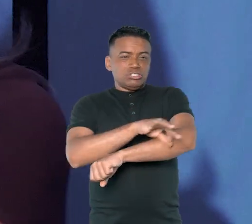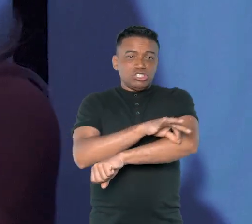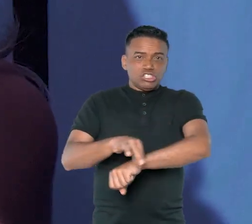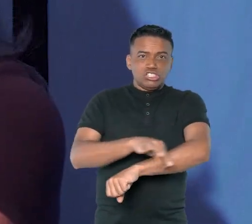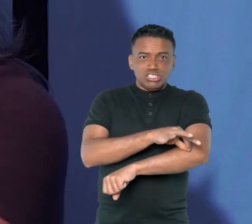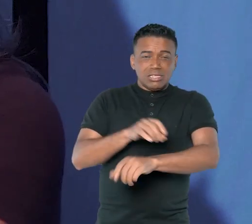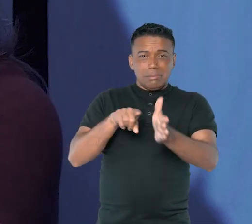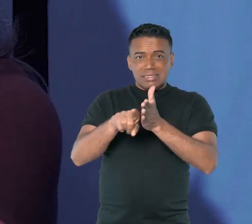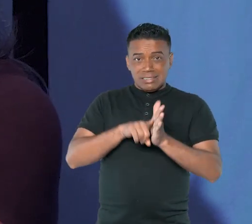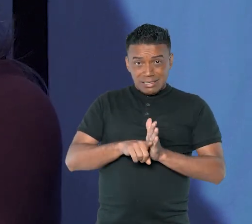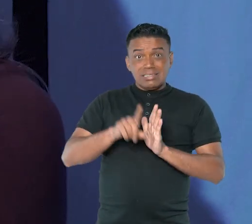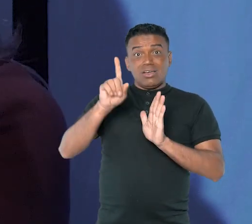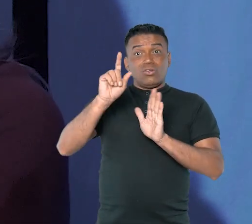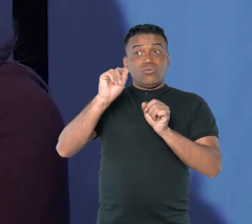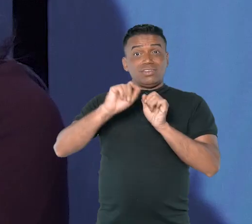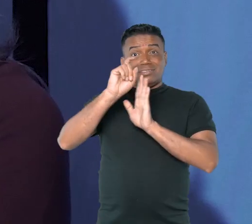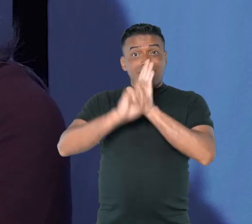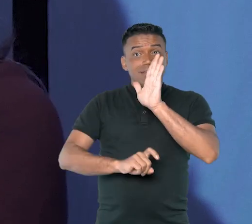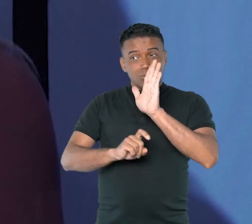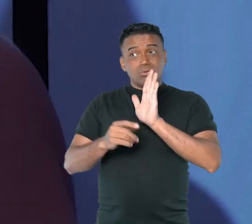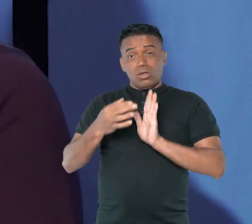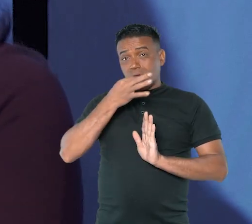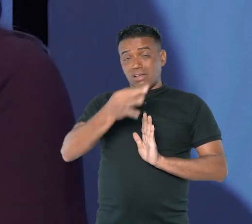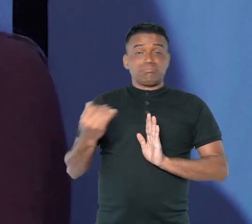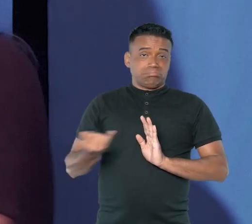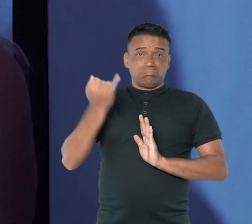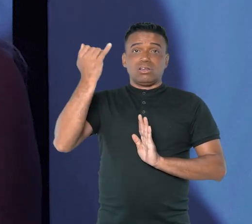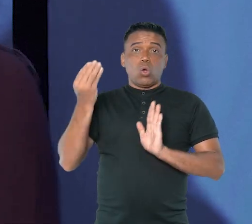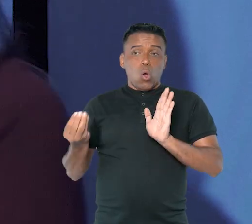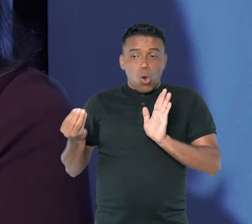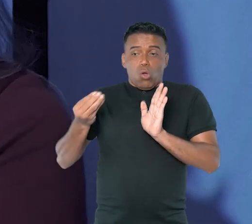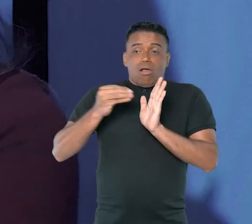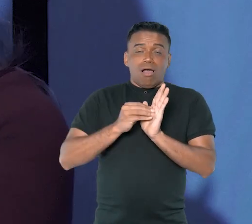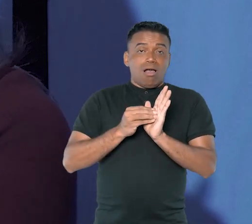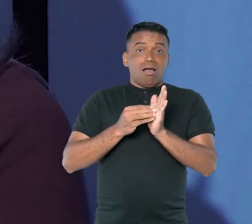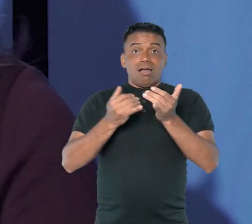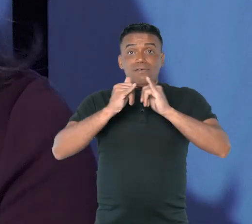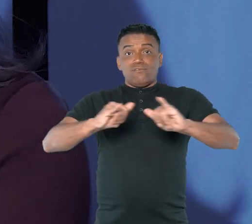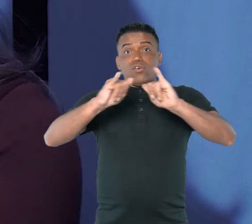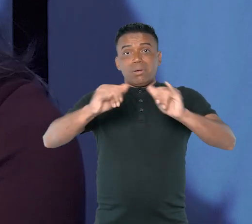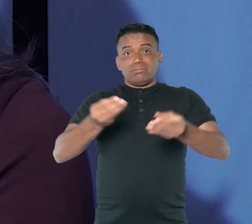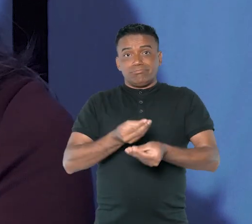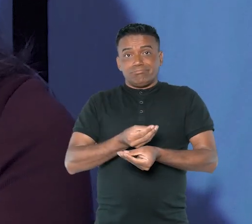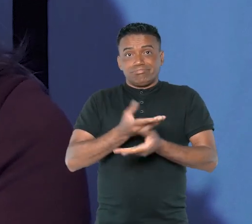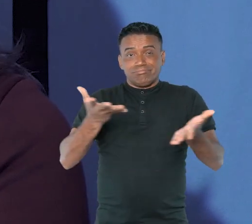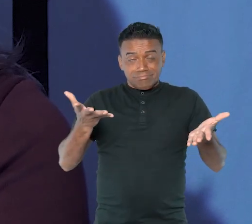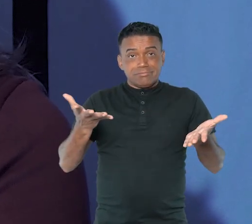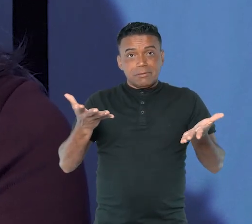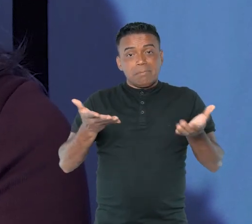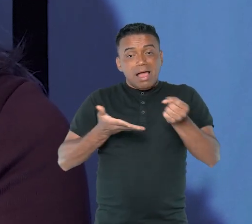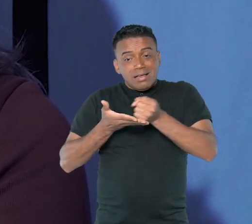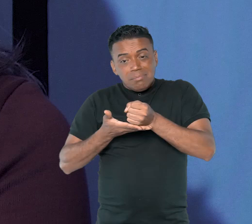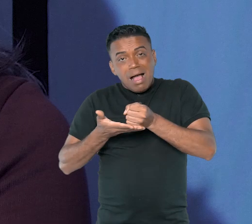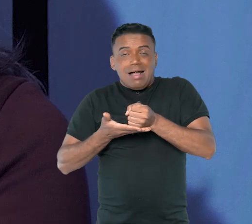eu fiz em alguns textos em que eu achava que era importante você dar ali algum suporte para